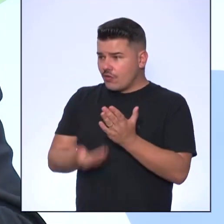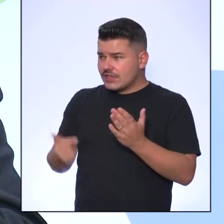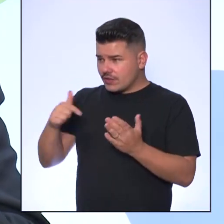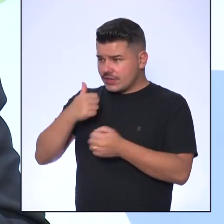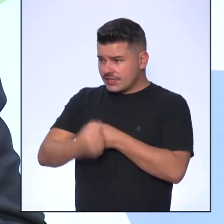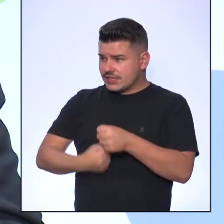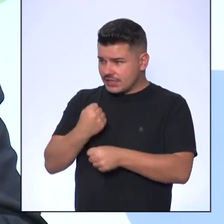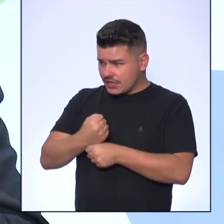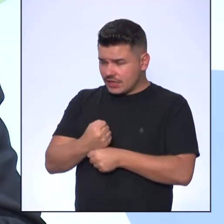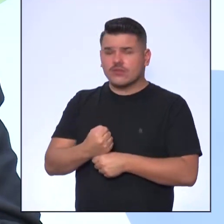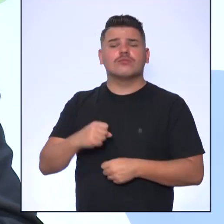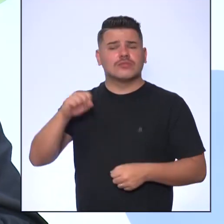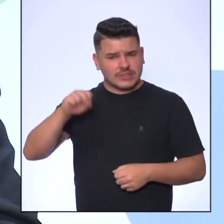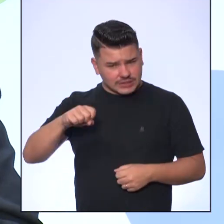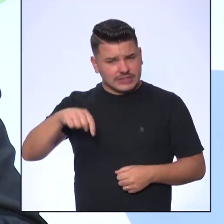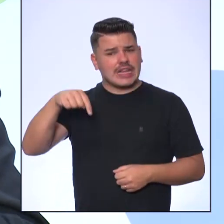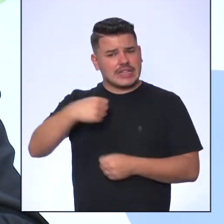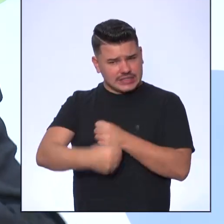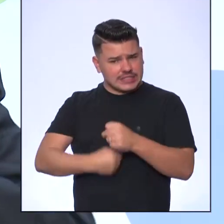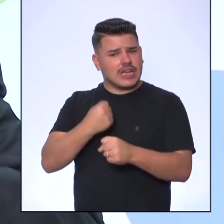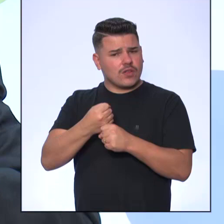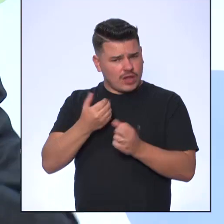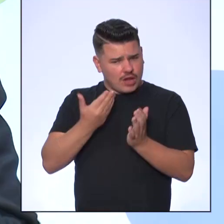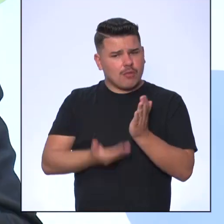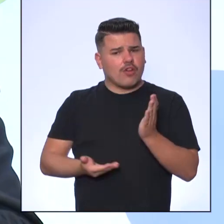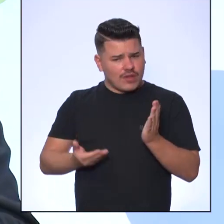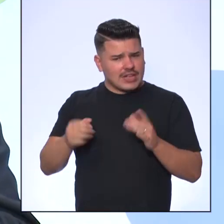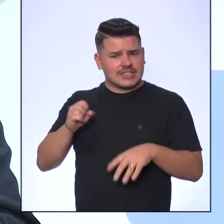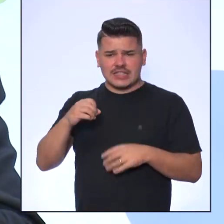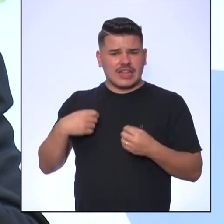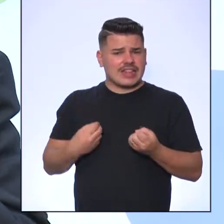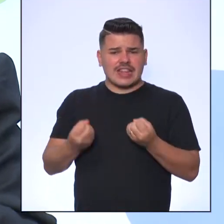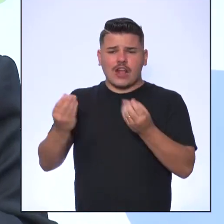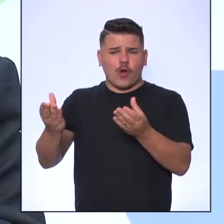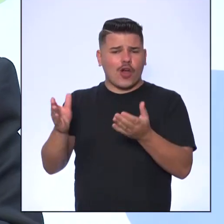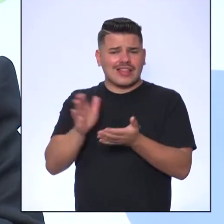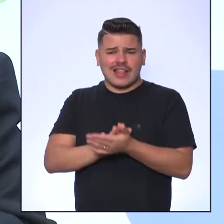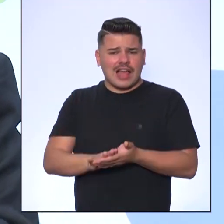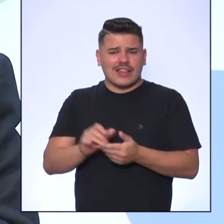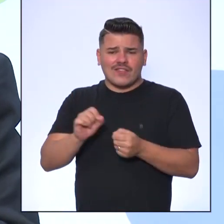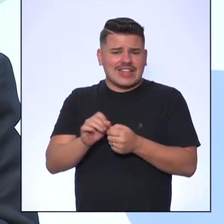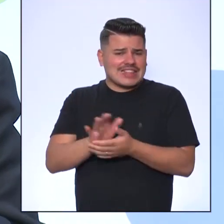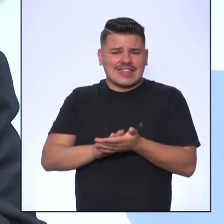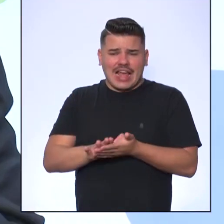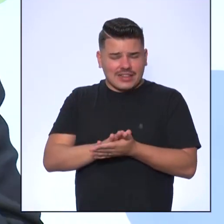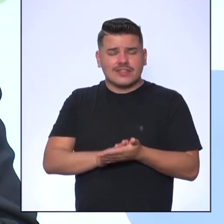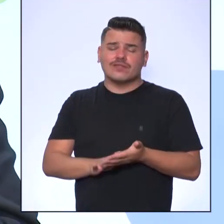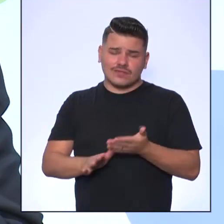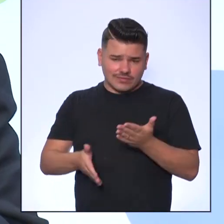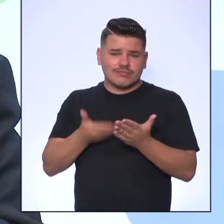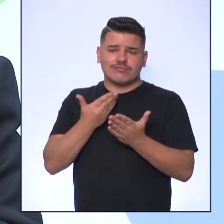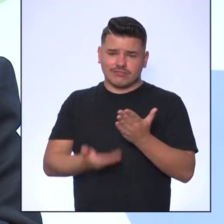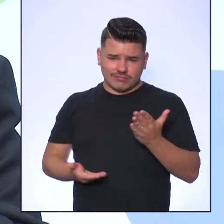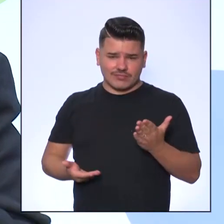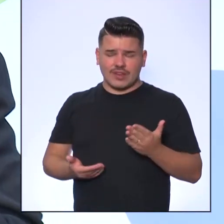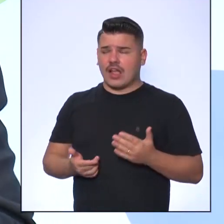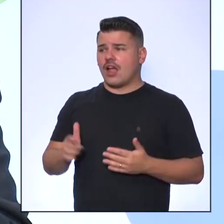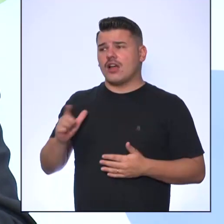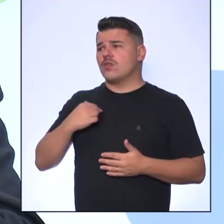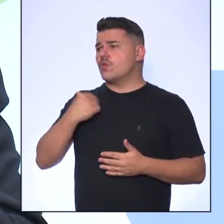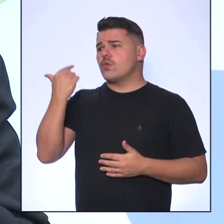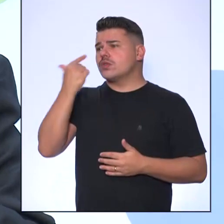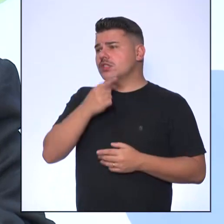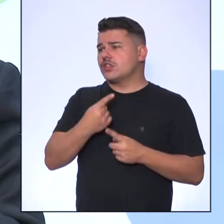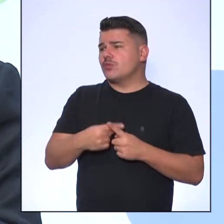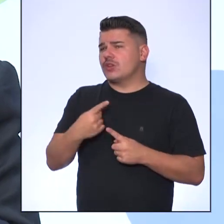ano? Vai, poderá ter, se você não entregar nada, não fizer nada nem no retorno. Agora, logicamente, eu não pude entregar porque eu